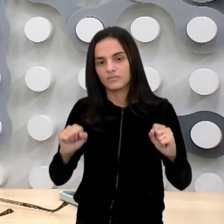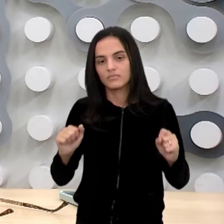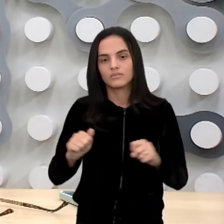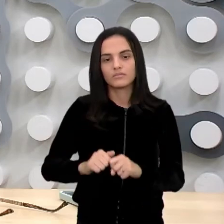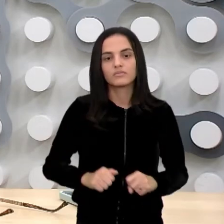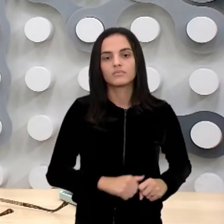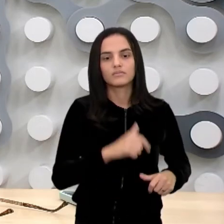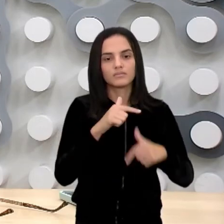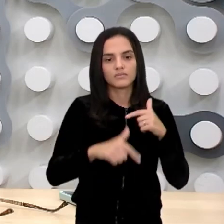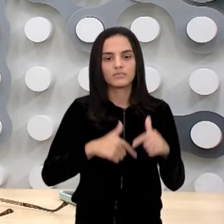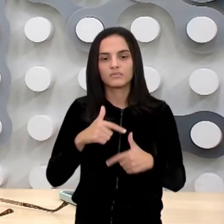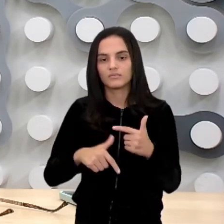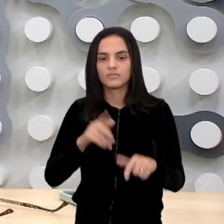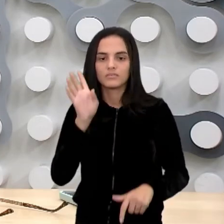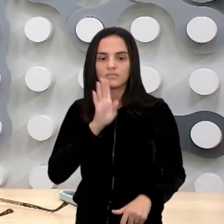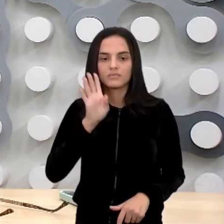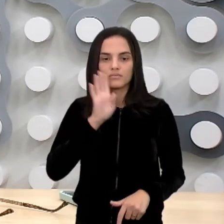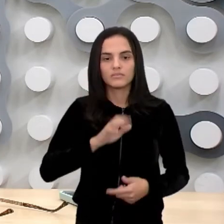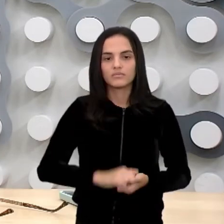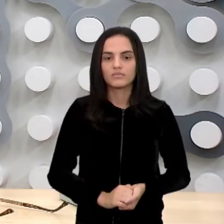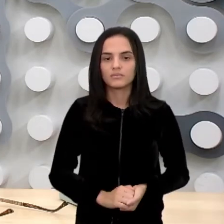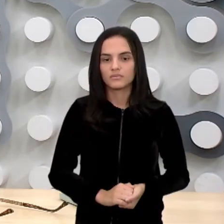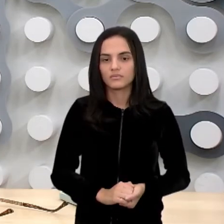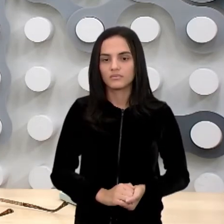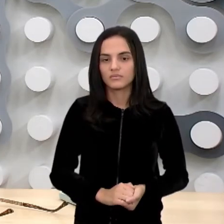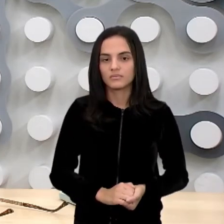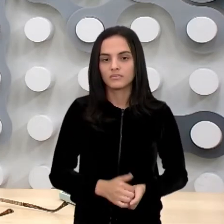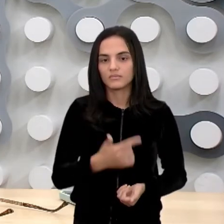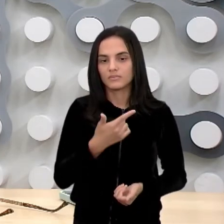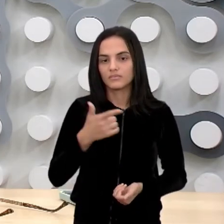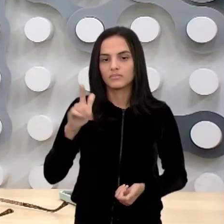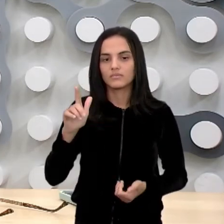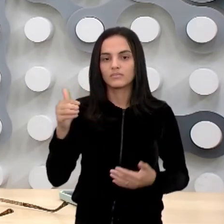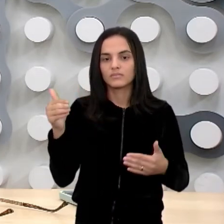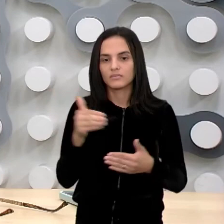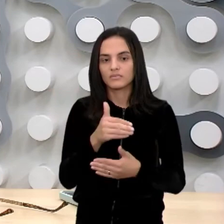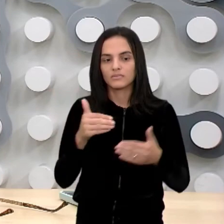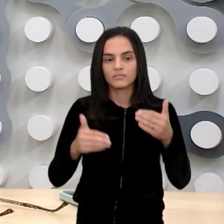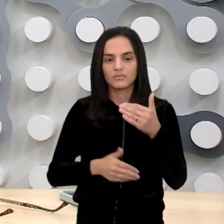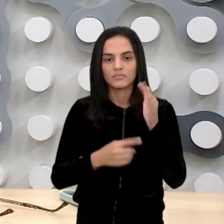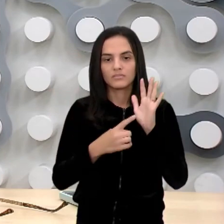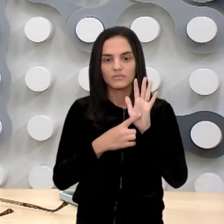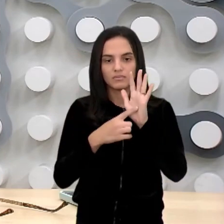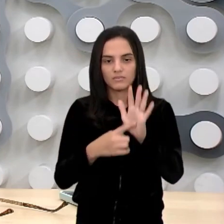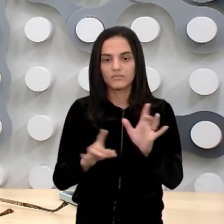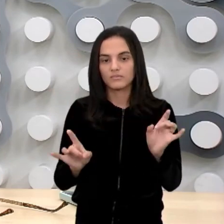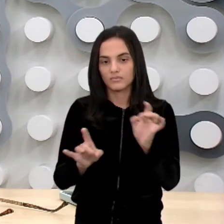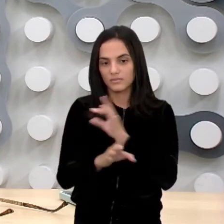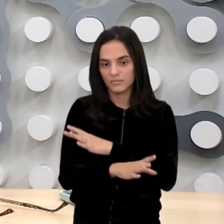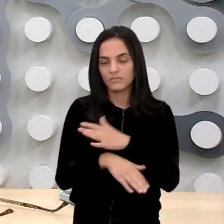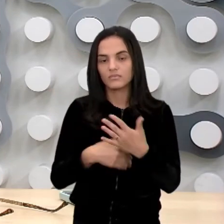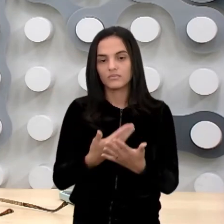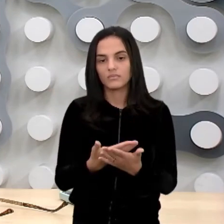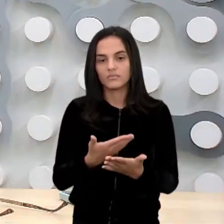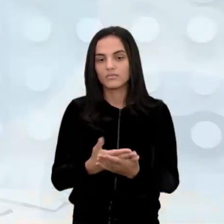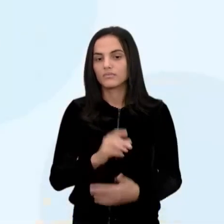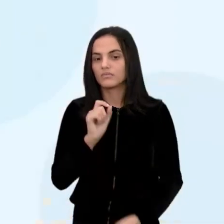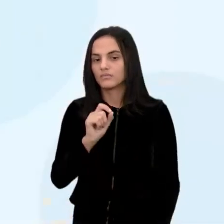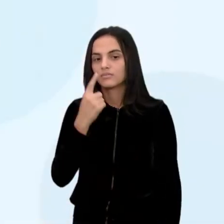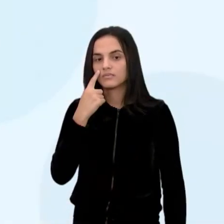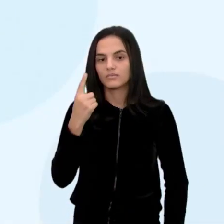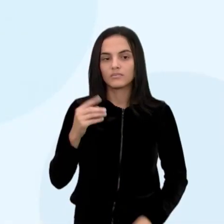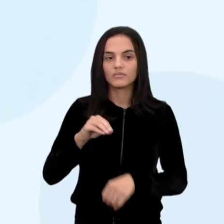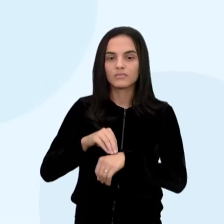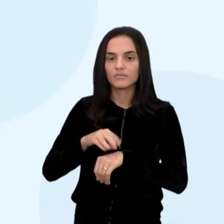trabalho legal nesse site. Certo, galerinha? Vamos lá para o próximo slide, que a gente vai ver aí a finalização da nossa aula, que é orientações